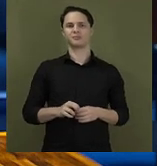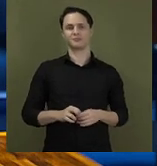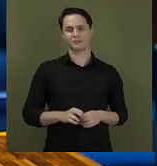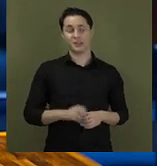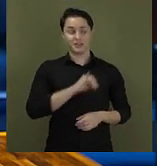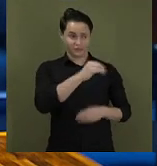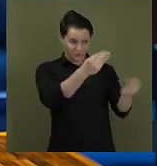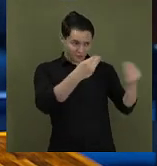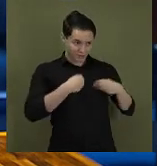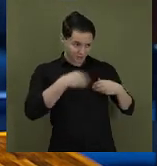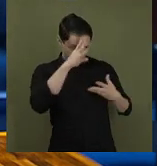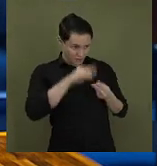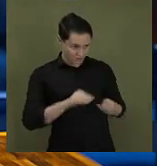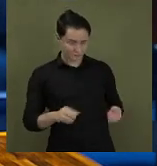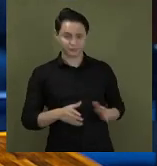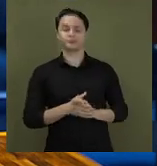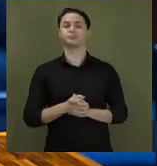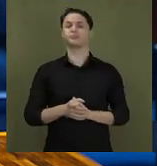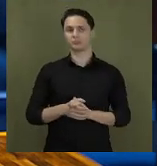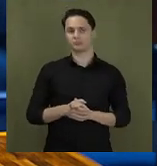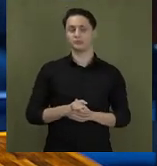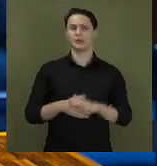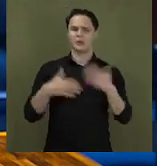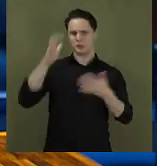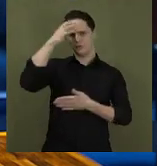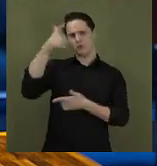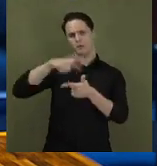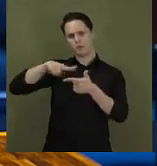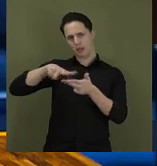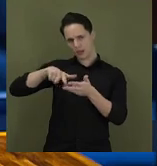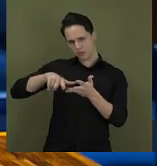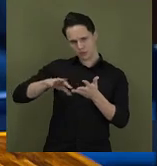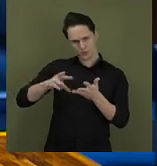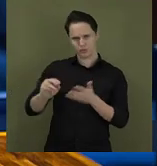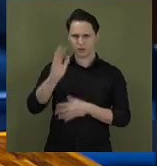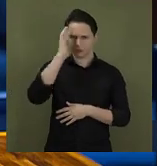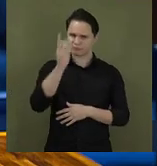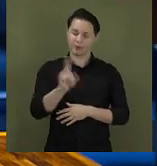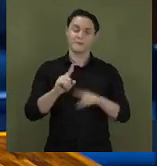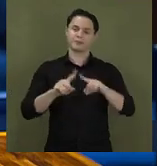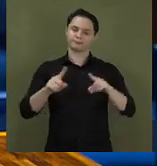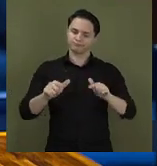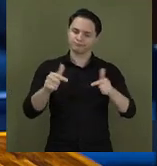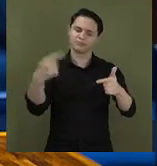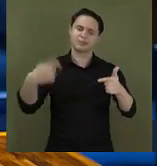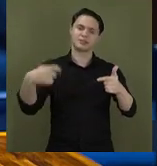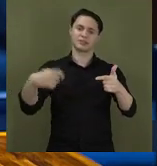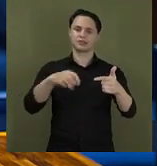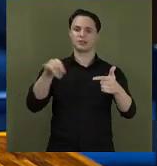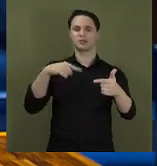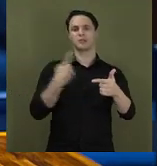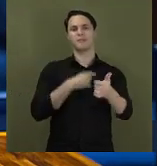Não porque resolver o problema da corrupção vai resolver todos os problemas do país, mas é um passo necessário. E se a gente abandona